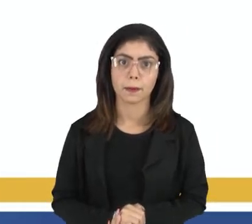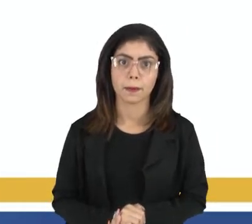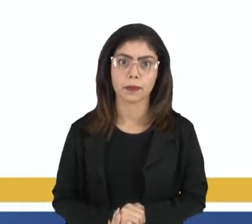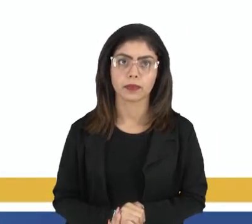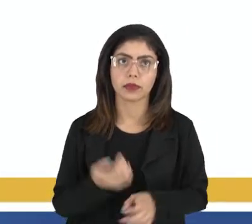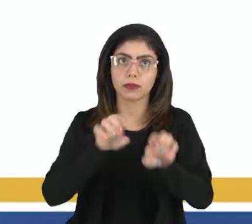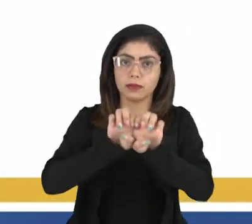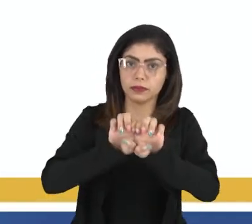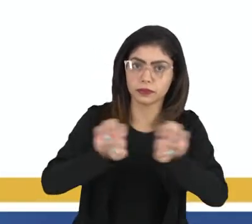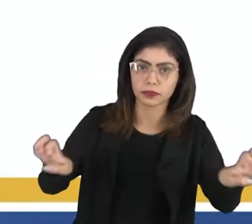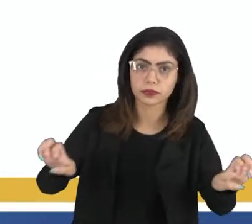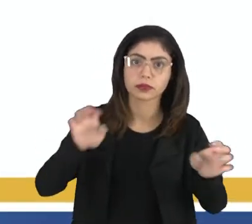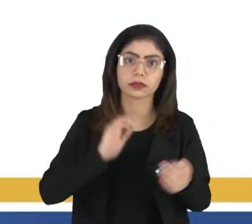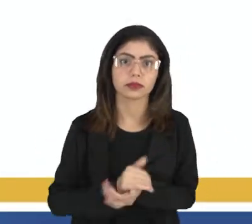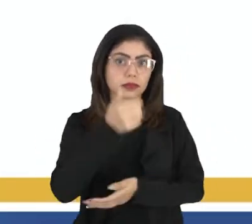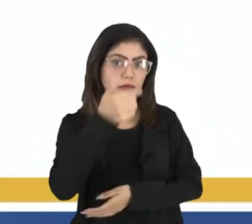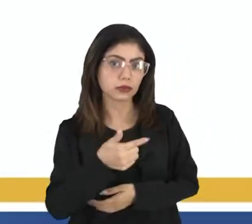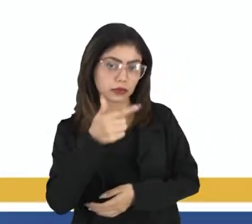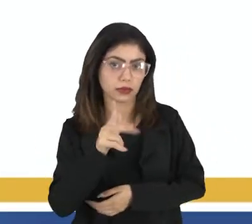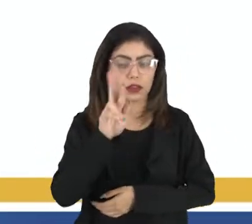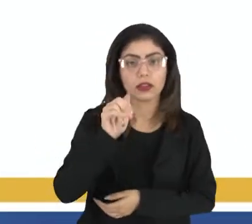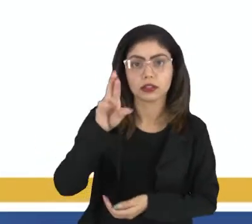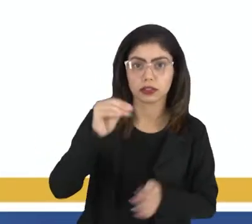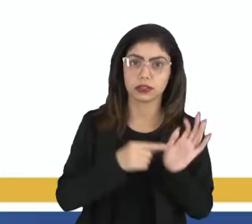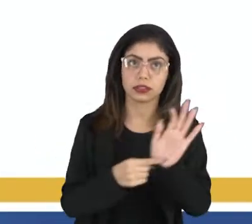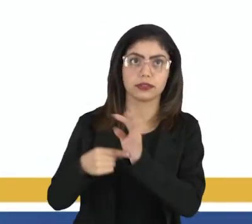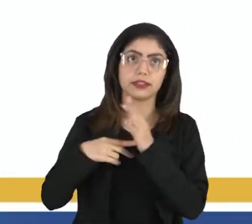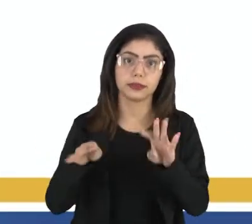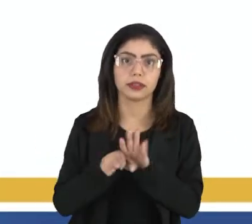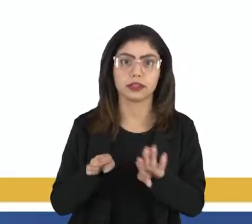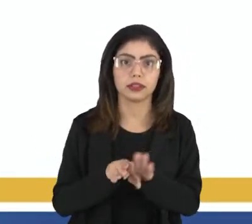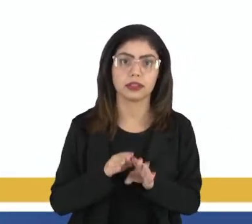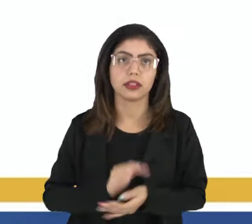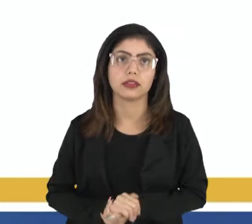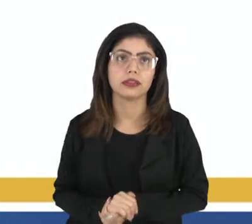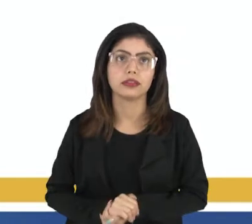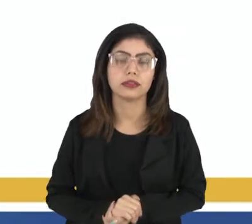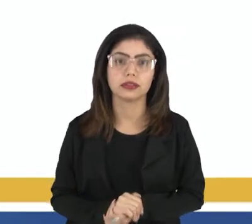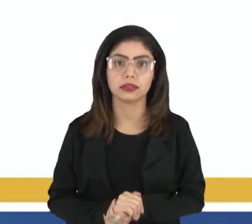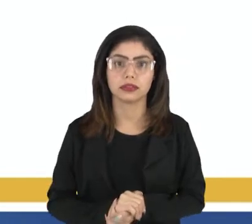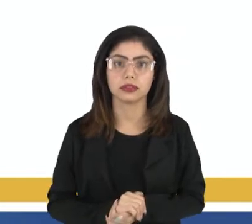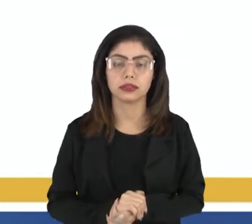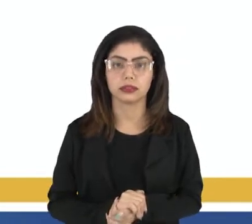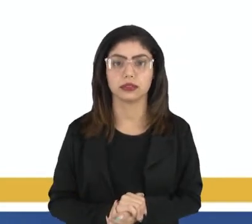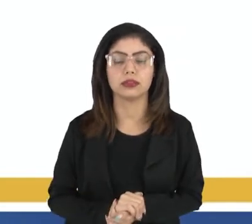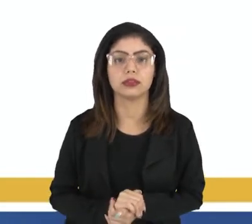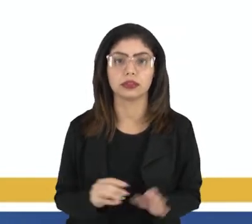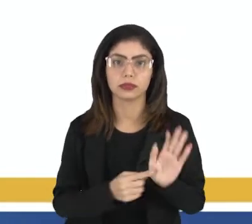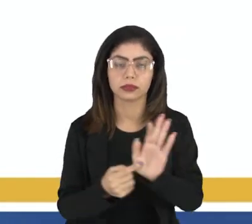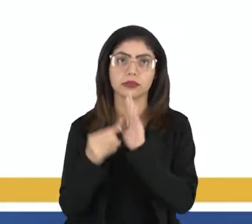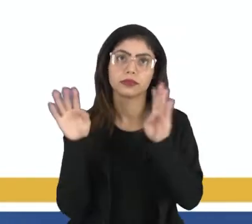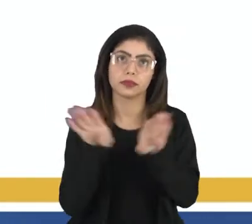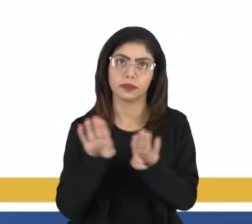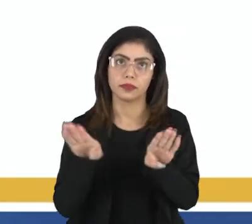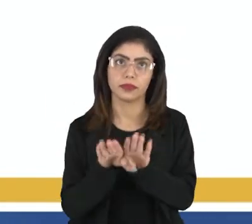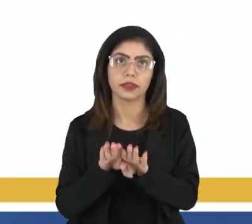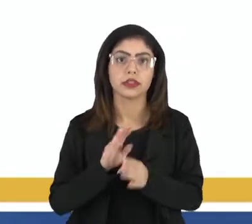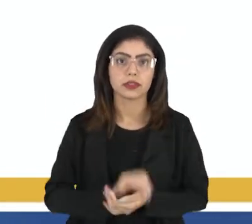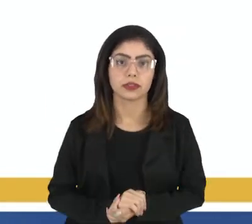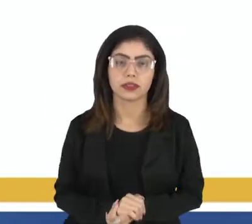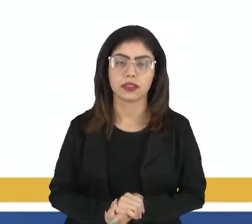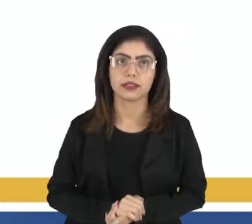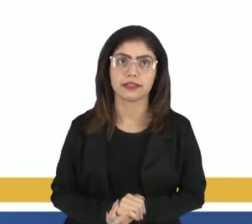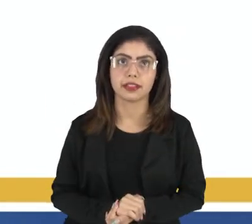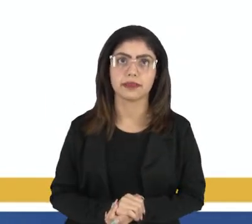a equação do segundo grau, lá no nono ano, da fórmula que usavam a fórmula de Bhaskara,